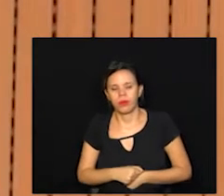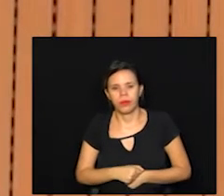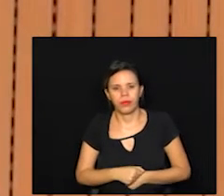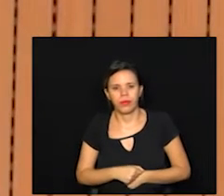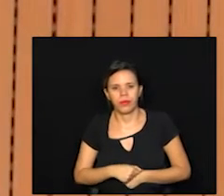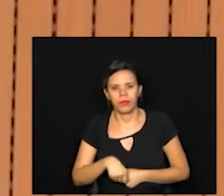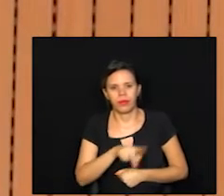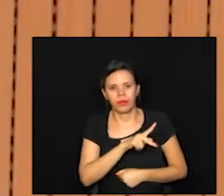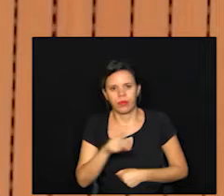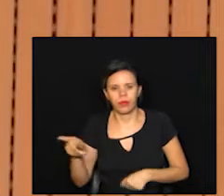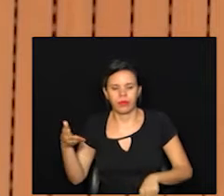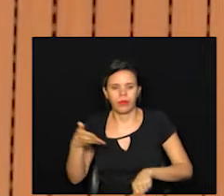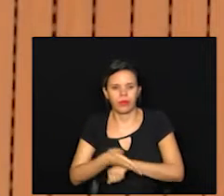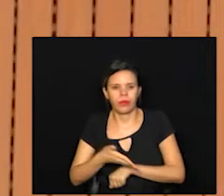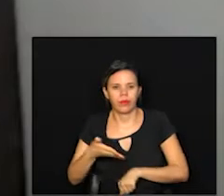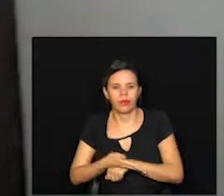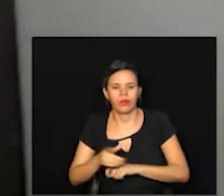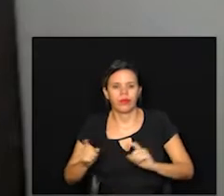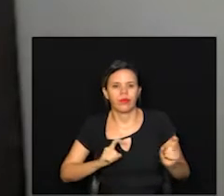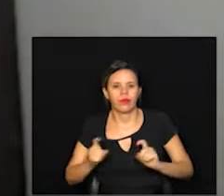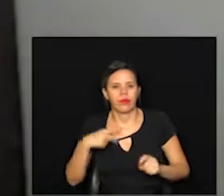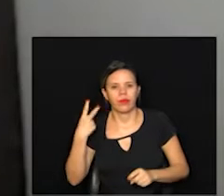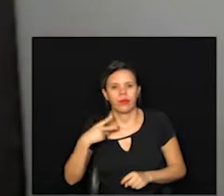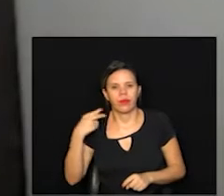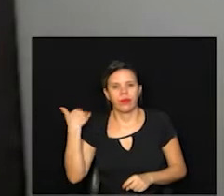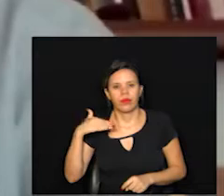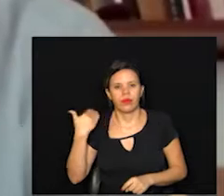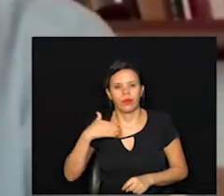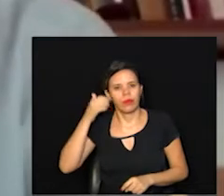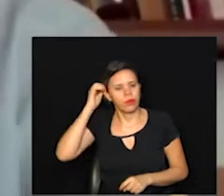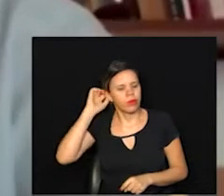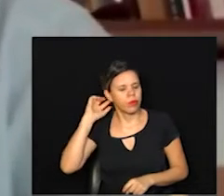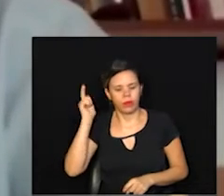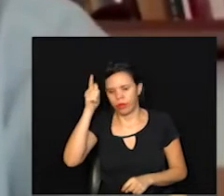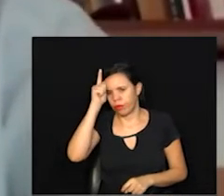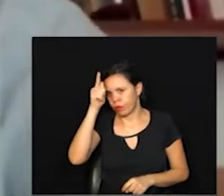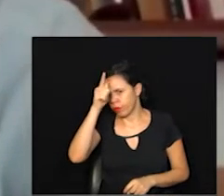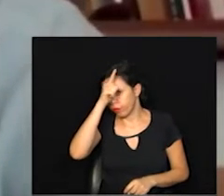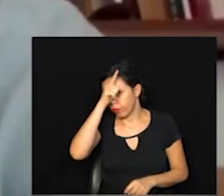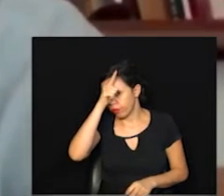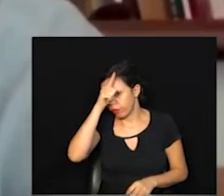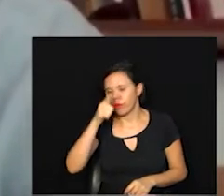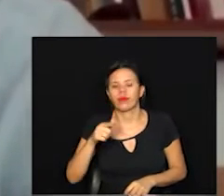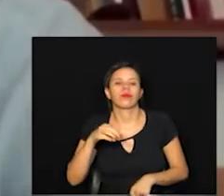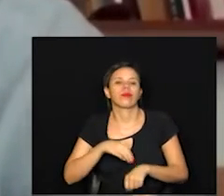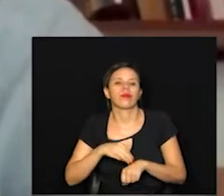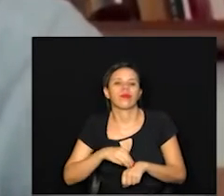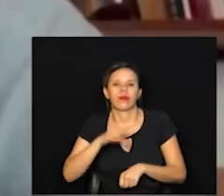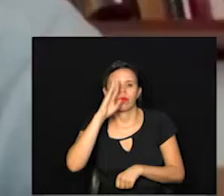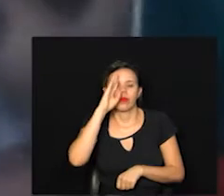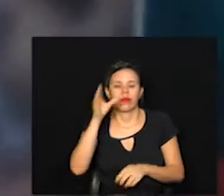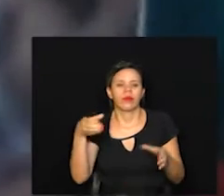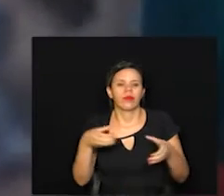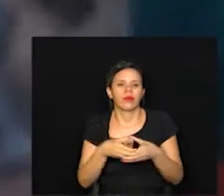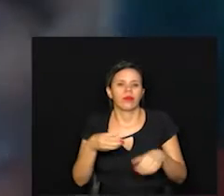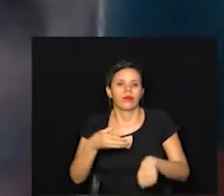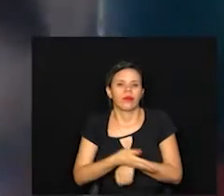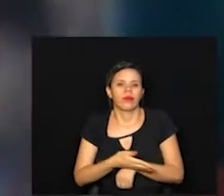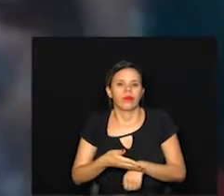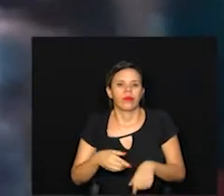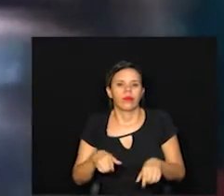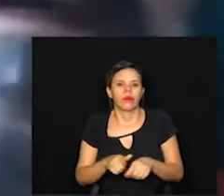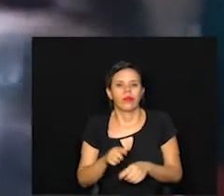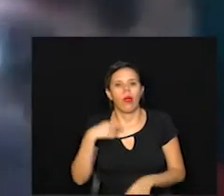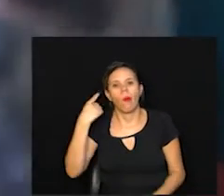da presidente, participaram da reunião a vereadora Mariana Conte e o vereador Gustavo Peta, membros titulares da comissão, e ainda